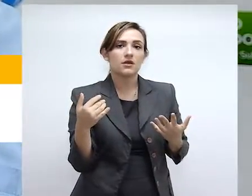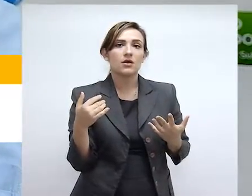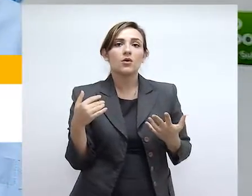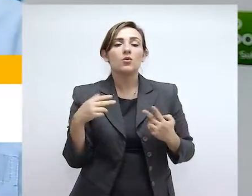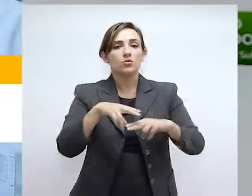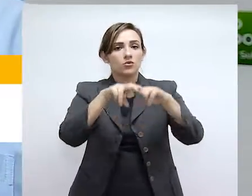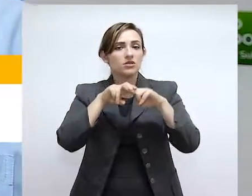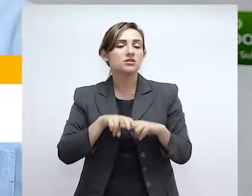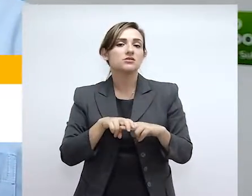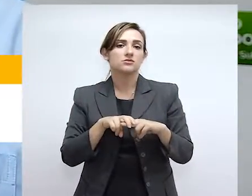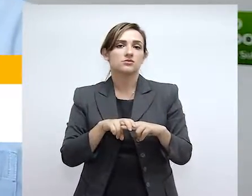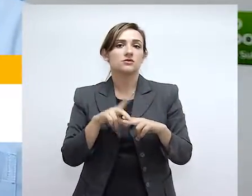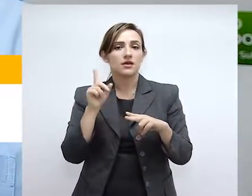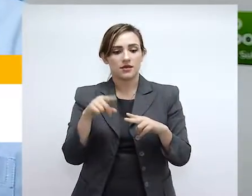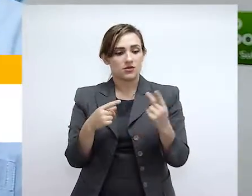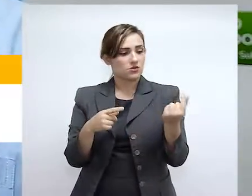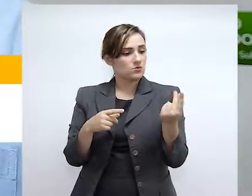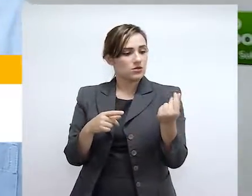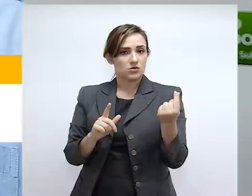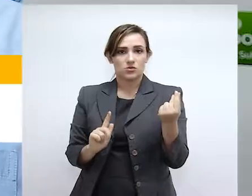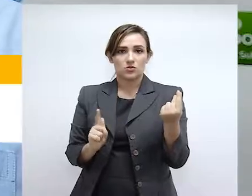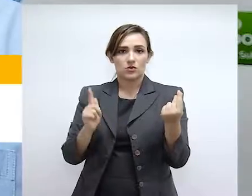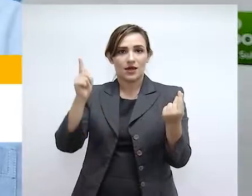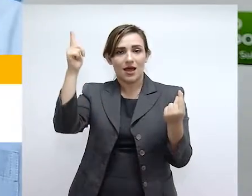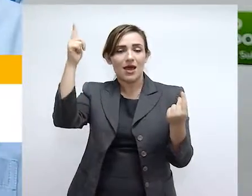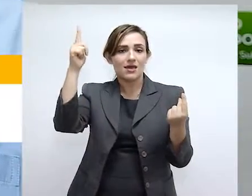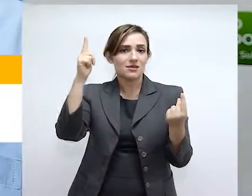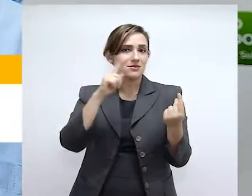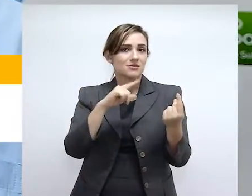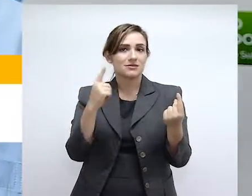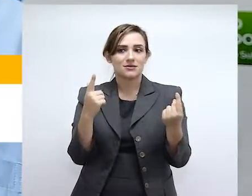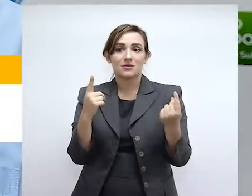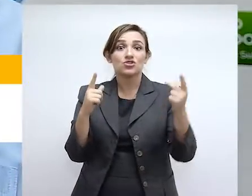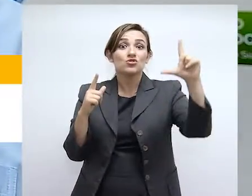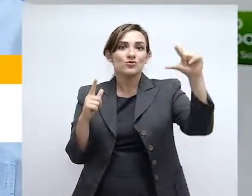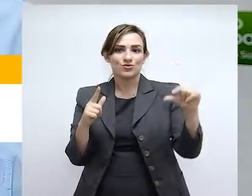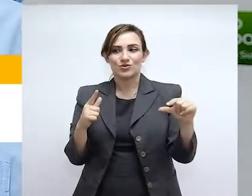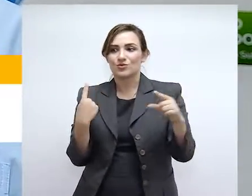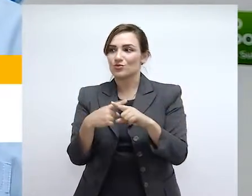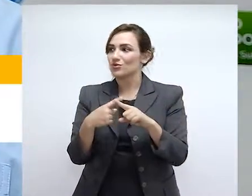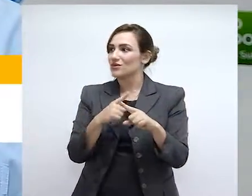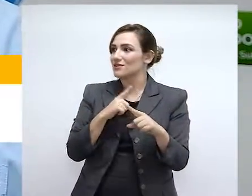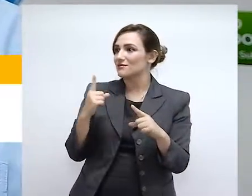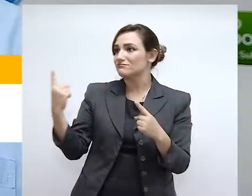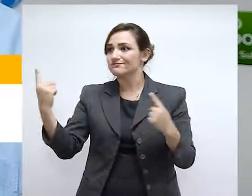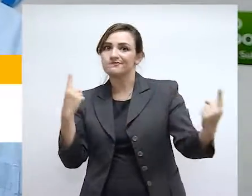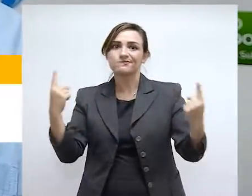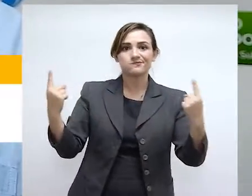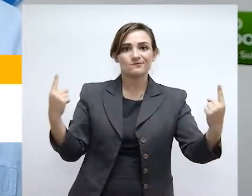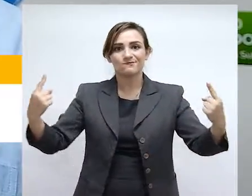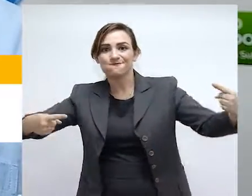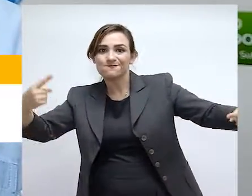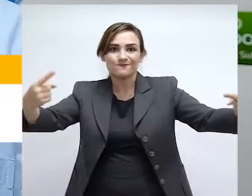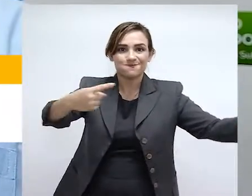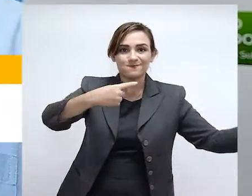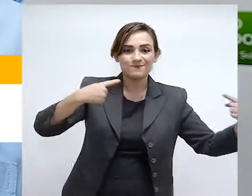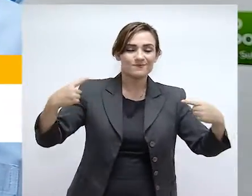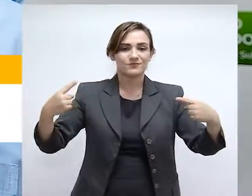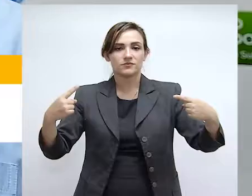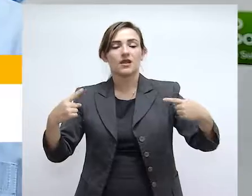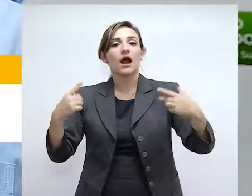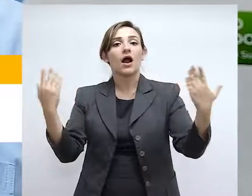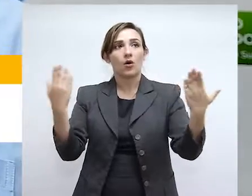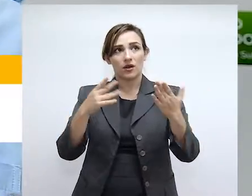fazer investimento em que o Mato Grosso do Sul realmente se posicione de uma forma competitiva em relação ao preço do gás. E o que nós fizemos hoje aqui,